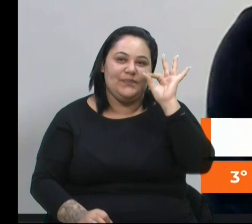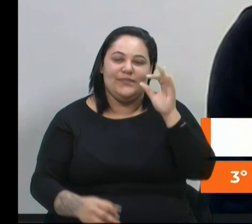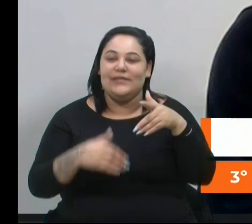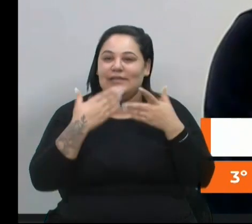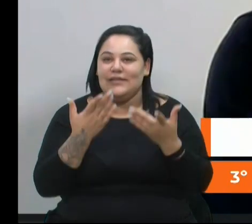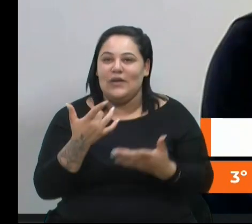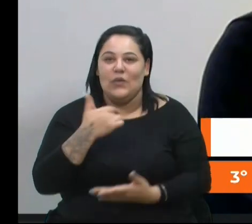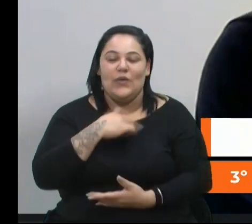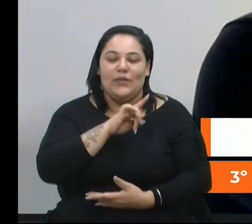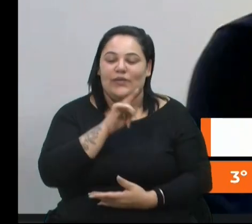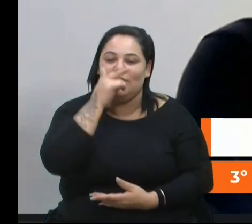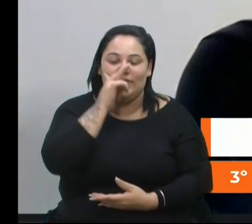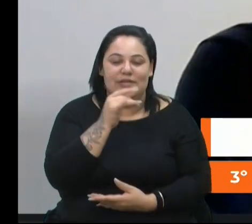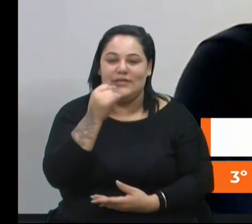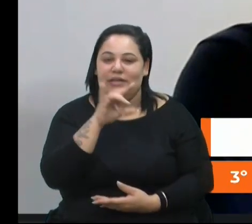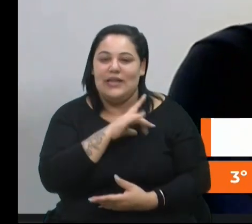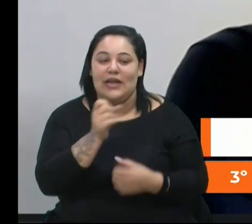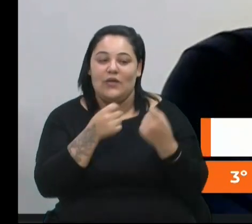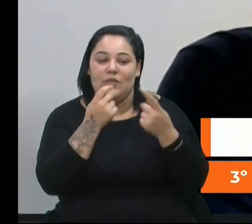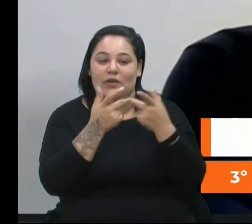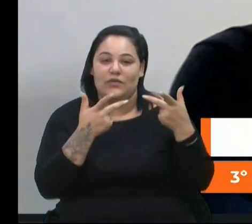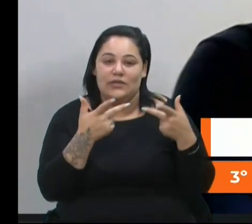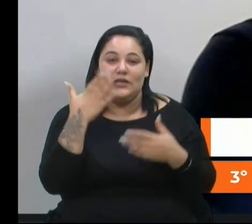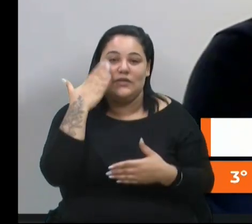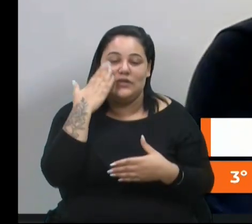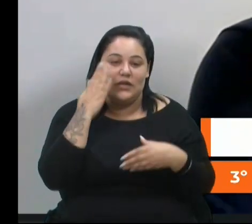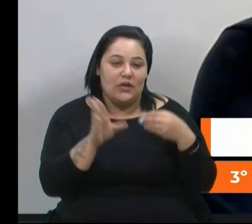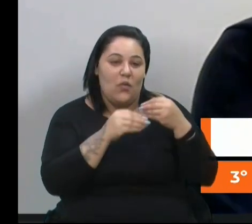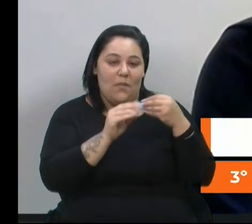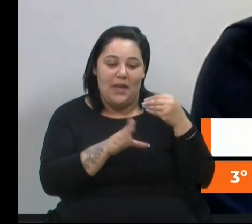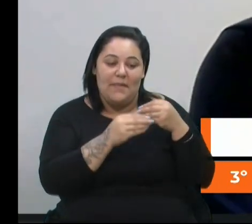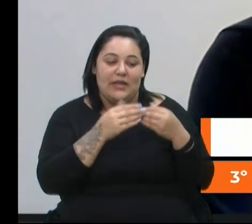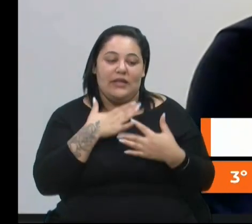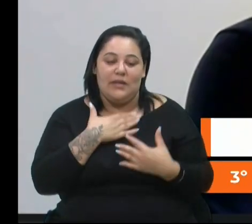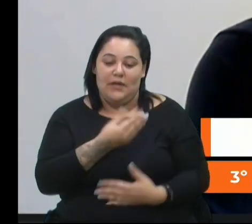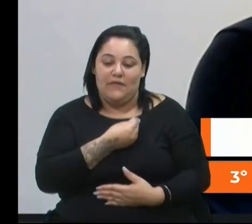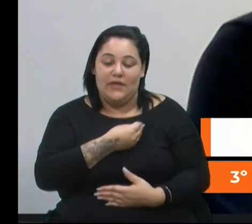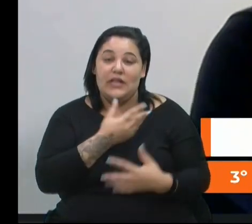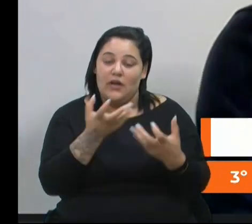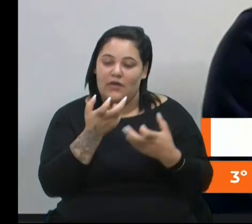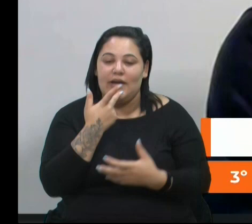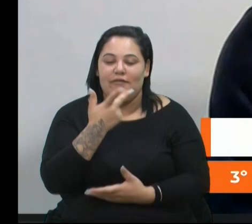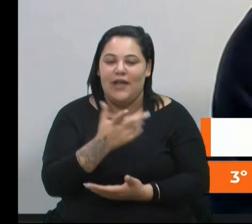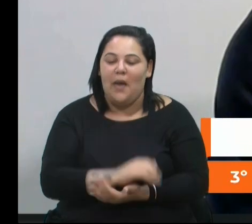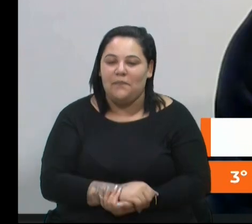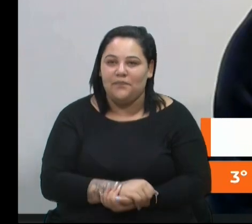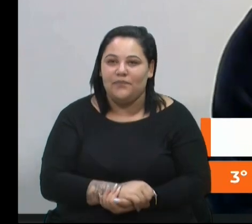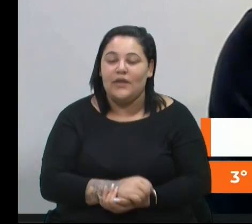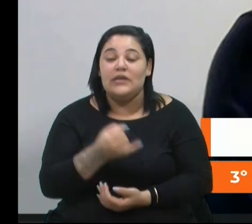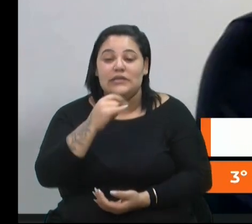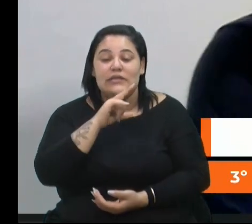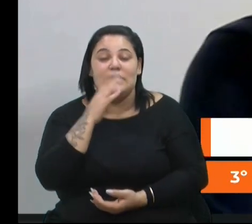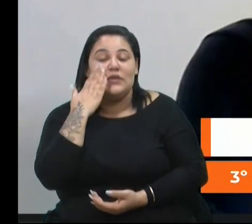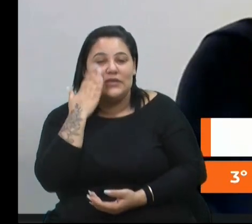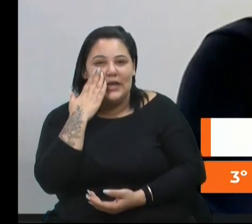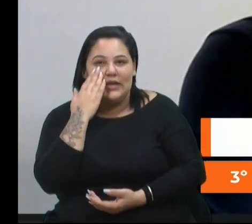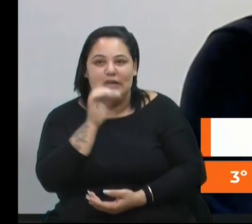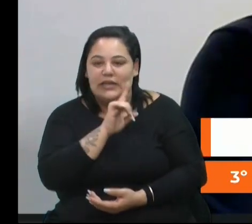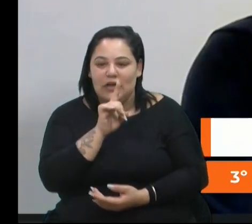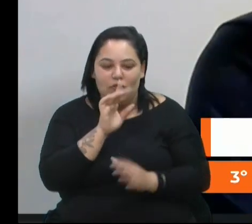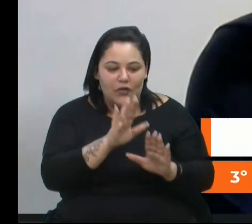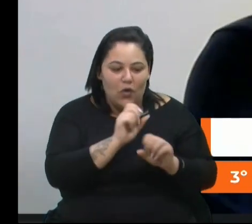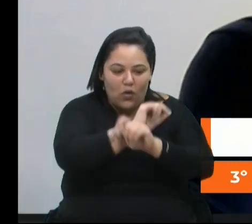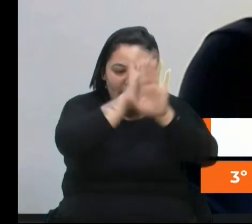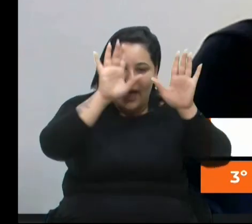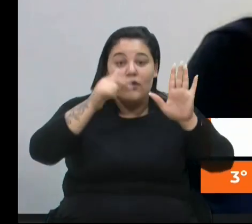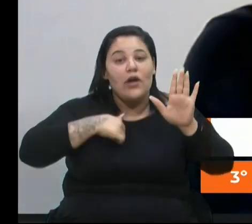eu não consigo. Se tem alguma coisa que eu sei que vai acrescentar naquele momento, eu quero falar. Se eu sei que tem alguma coisa que não ficou claro para mim,